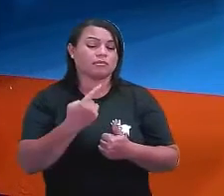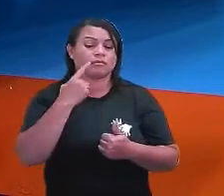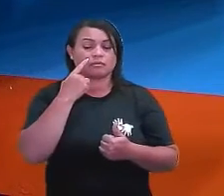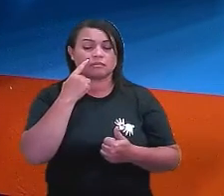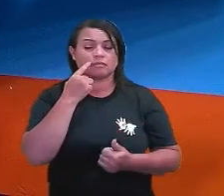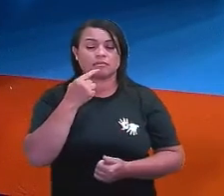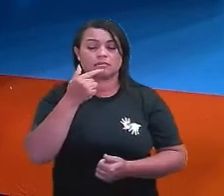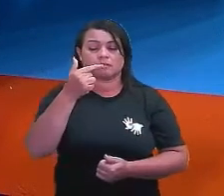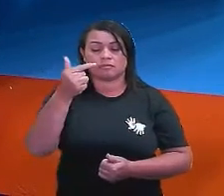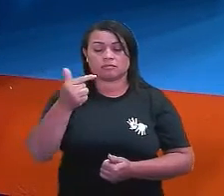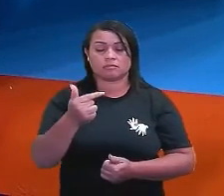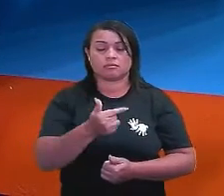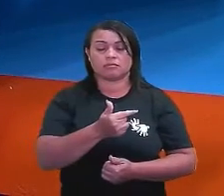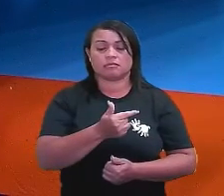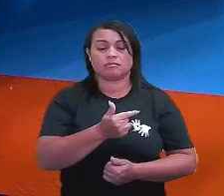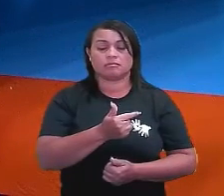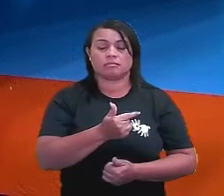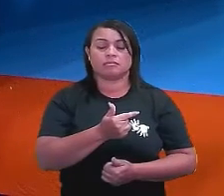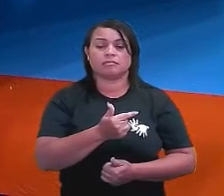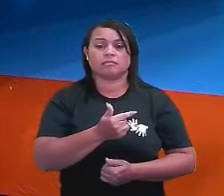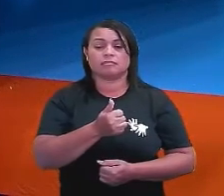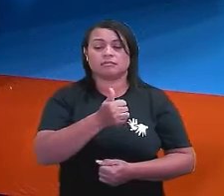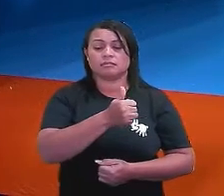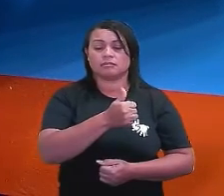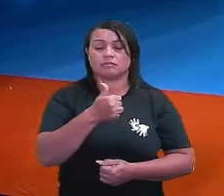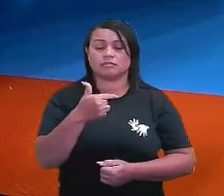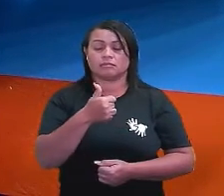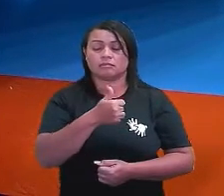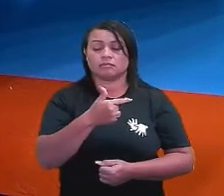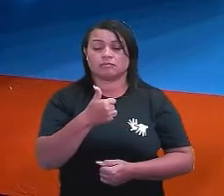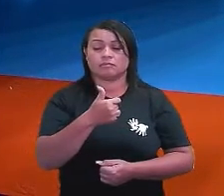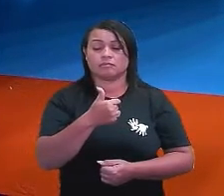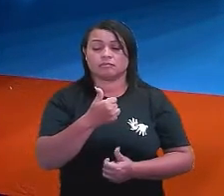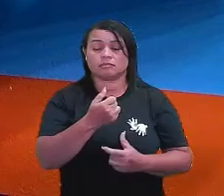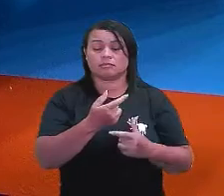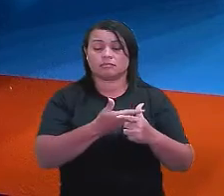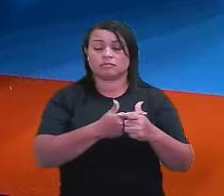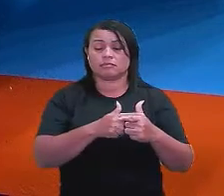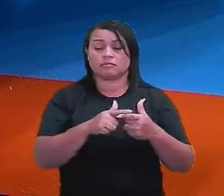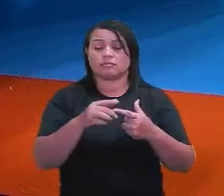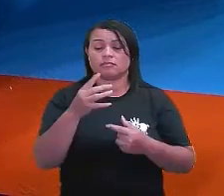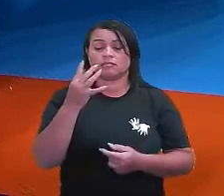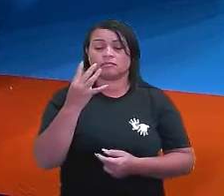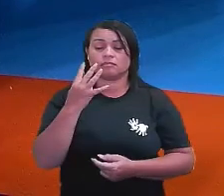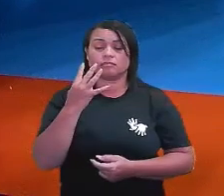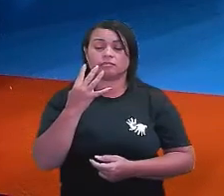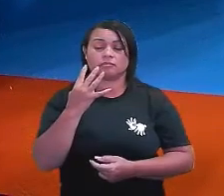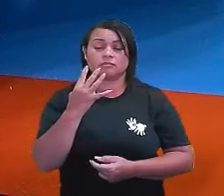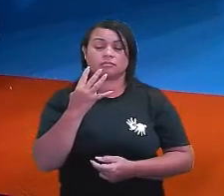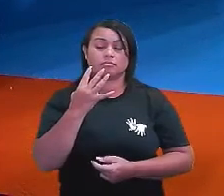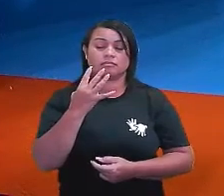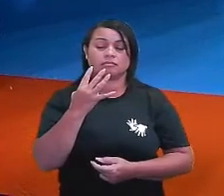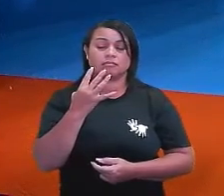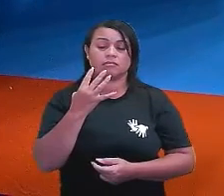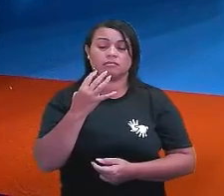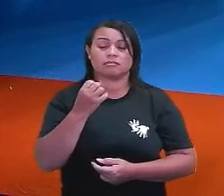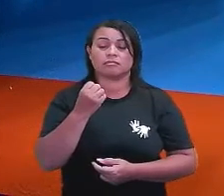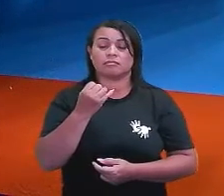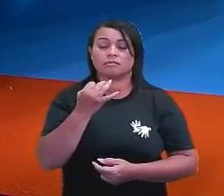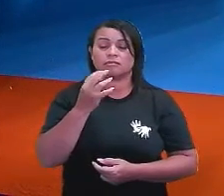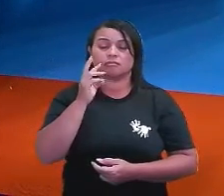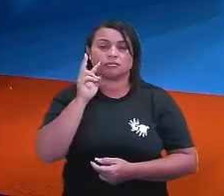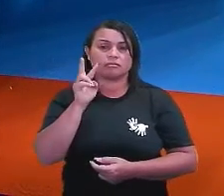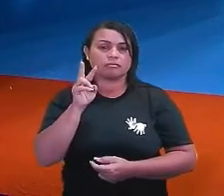descer o 2, ó. Pego o 2 e boto aqui. Agora eu tenho 12 para dividir por 4. Vou lá na